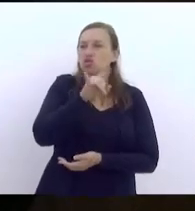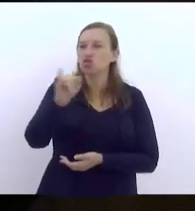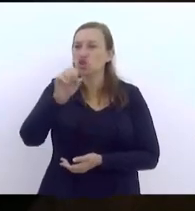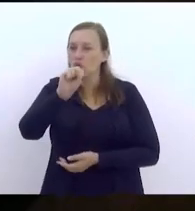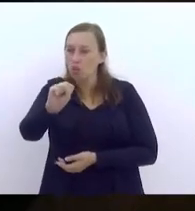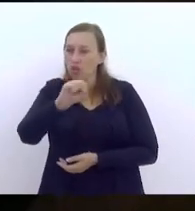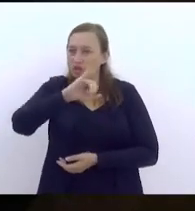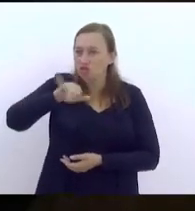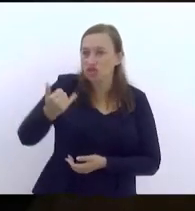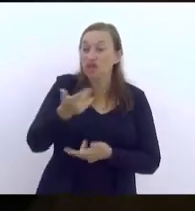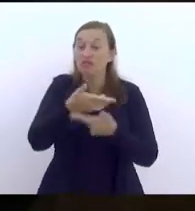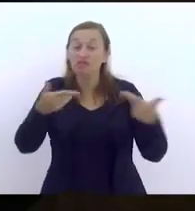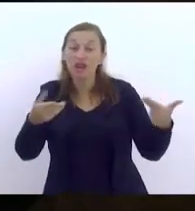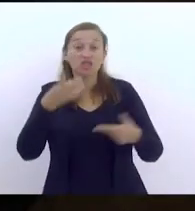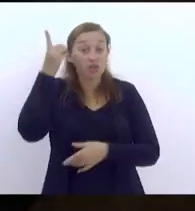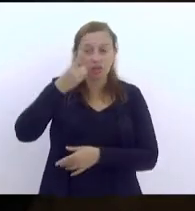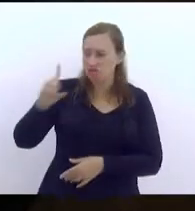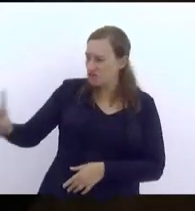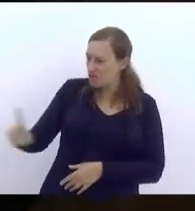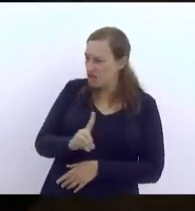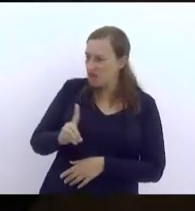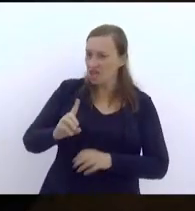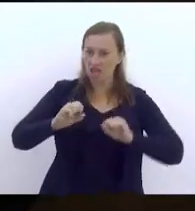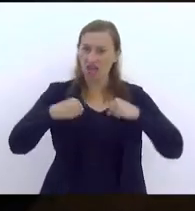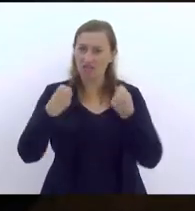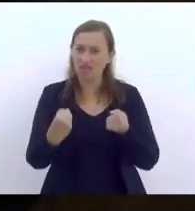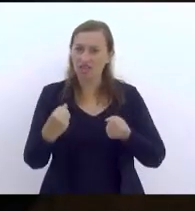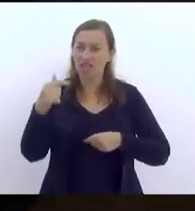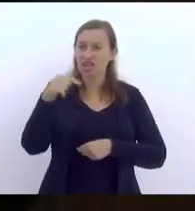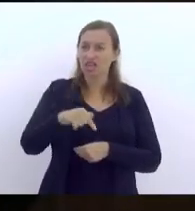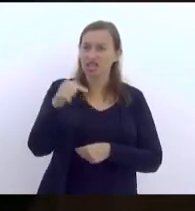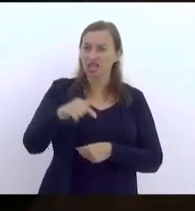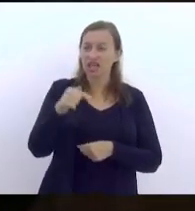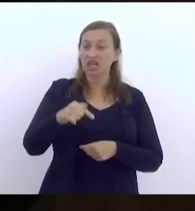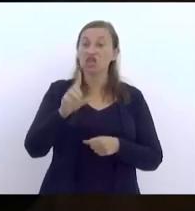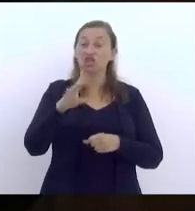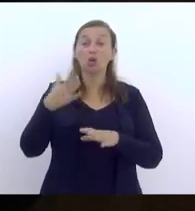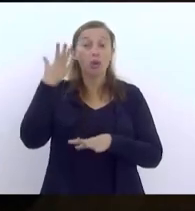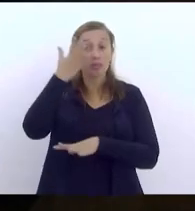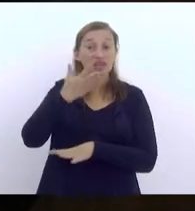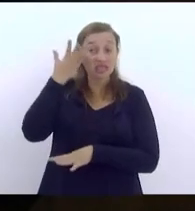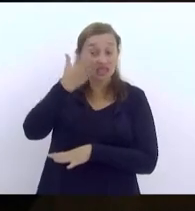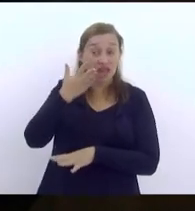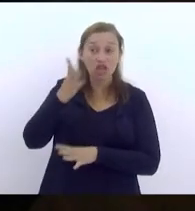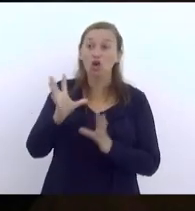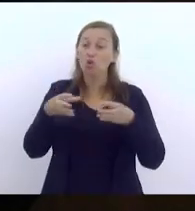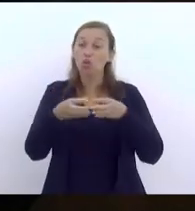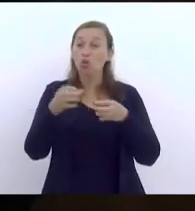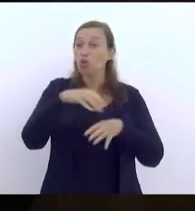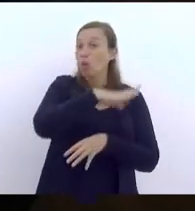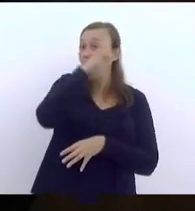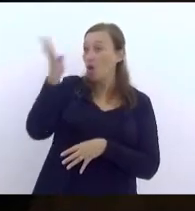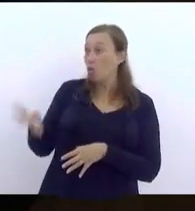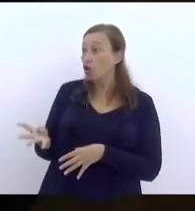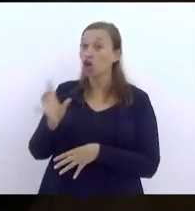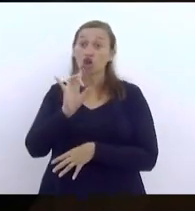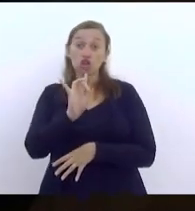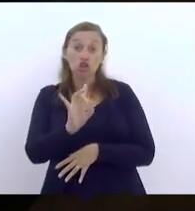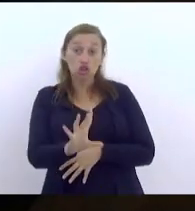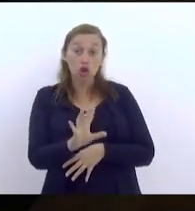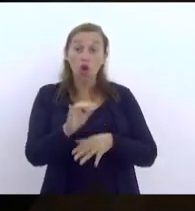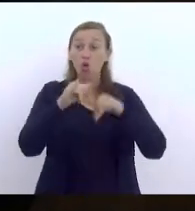deputados que agora vieram aqui defender que isso aqui era apenas uma mensagem, que o grupo Arco-Íris só estava fazendo